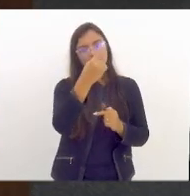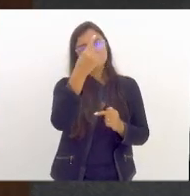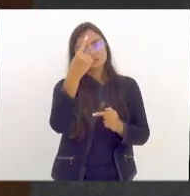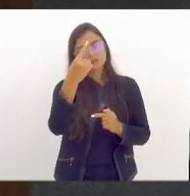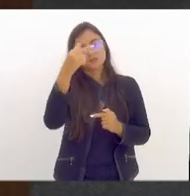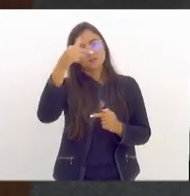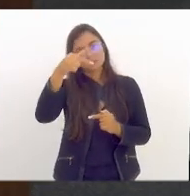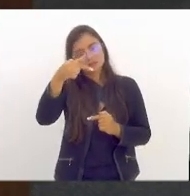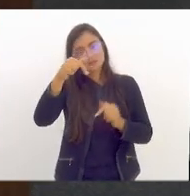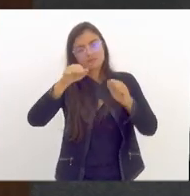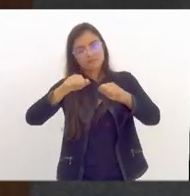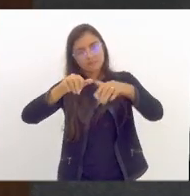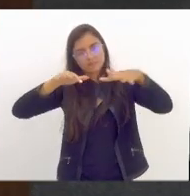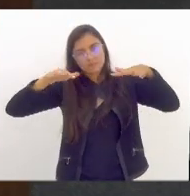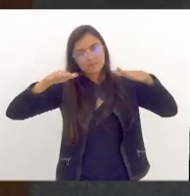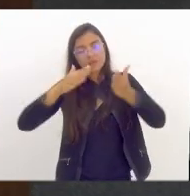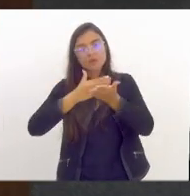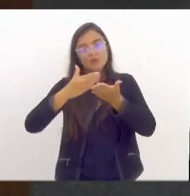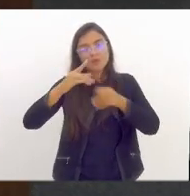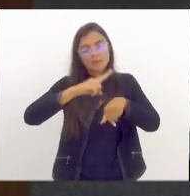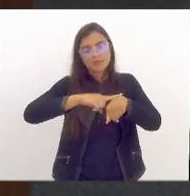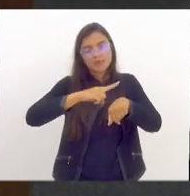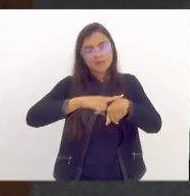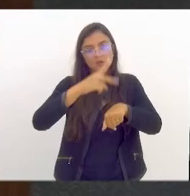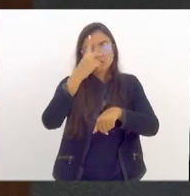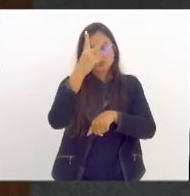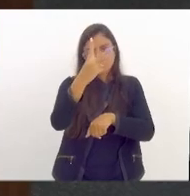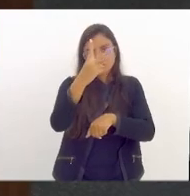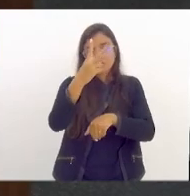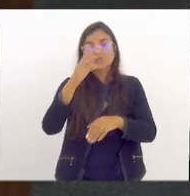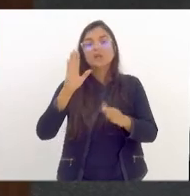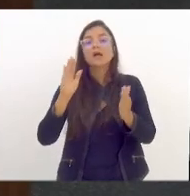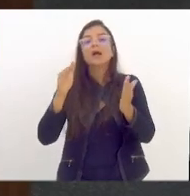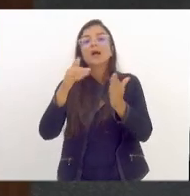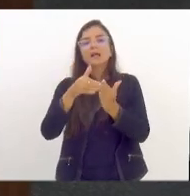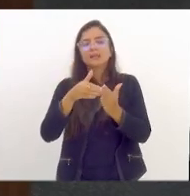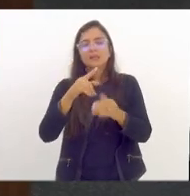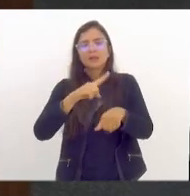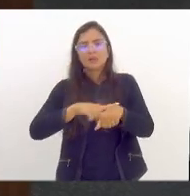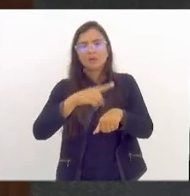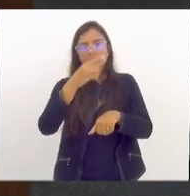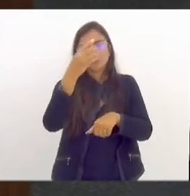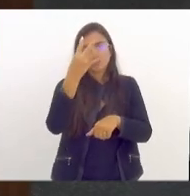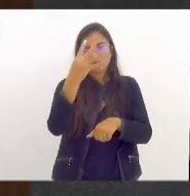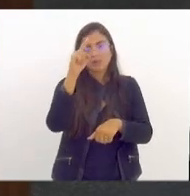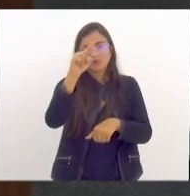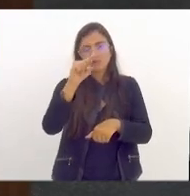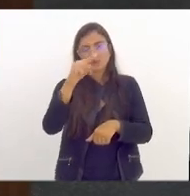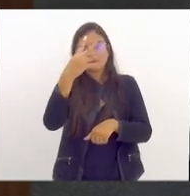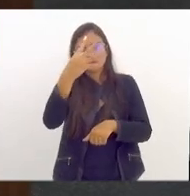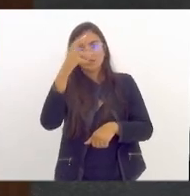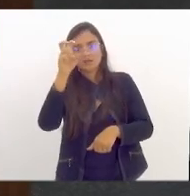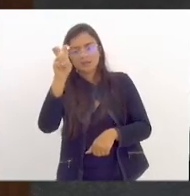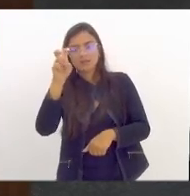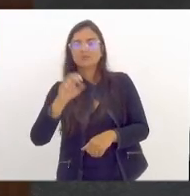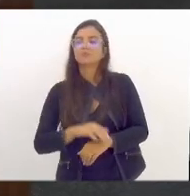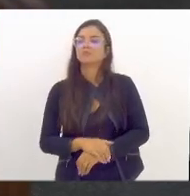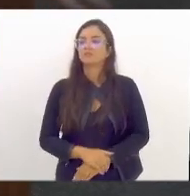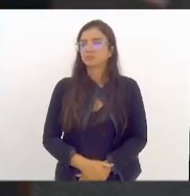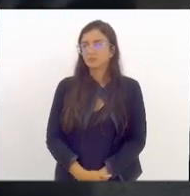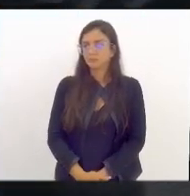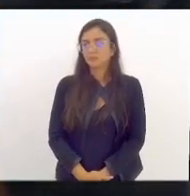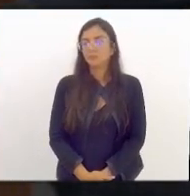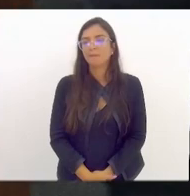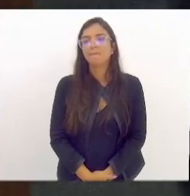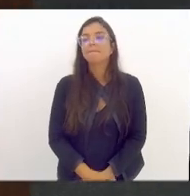117ª sessão ordinária, que iniciada às 14 horas, encerrou-se às 16 horas e 45 minutos.